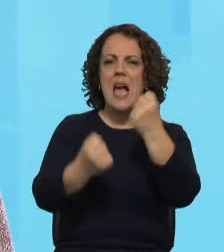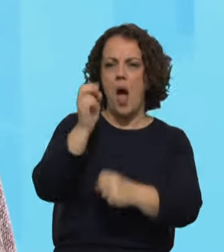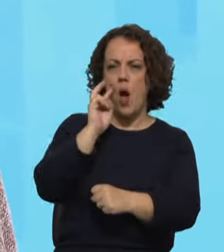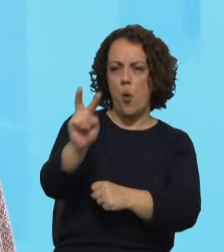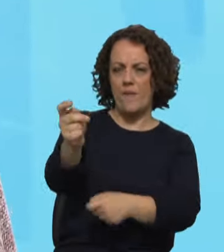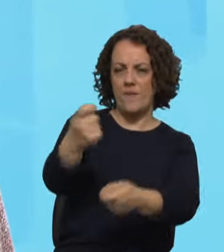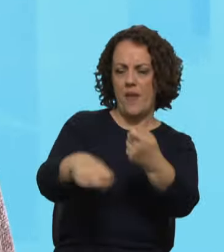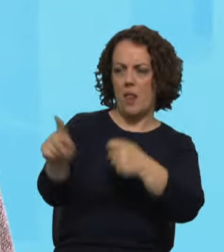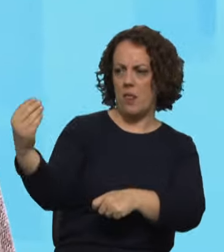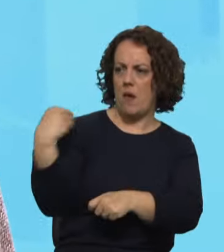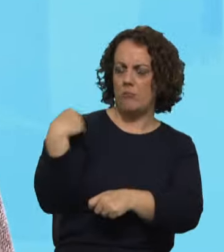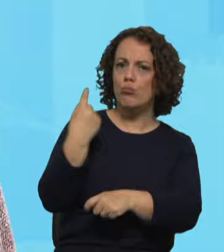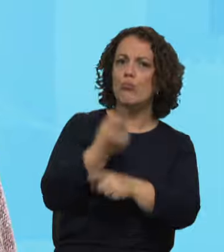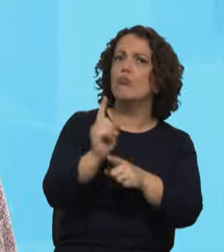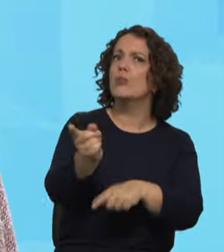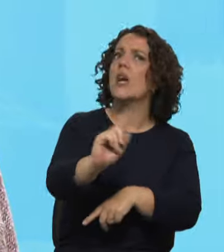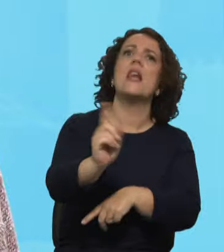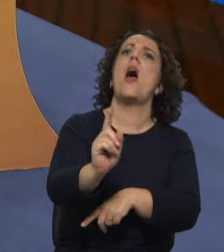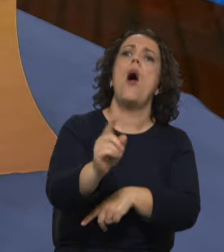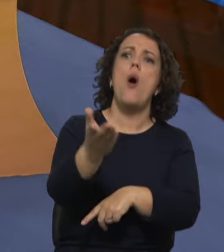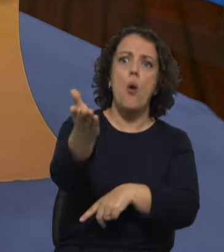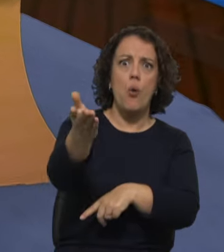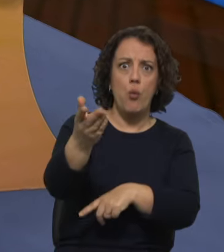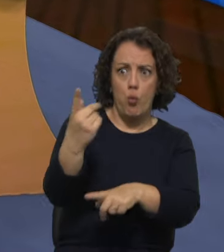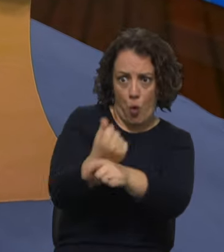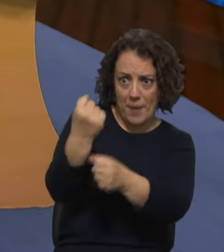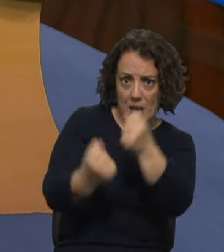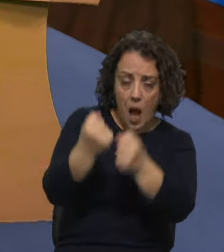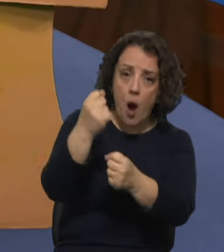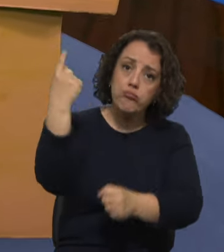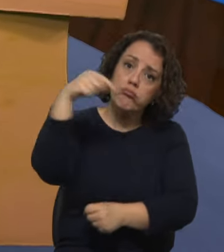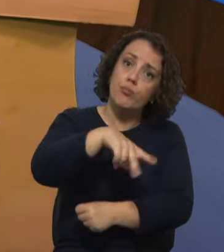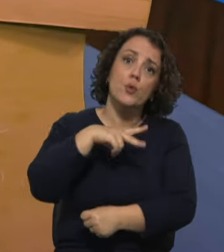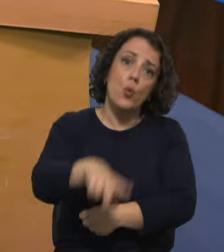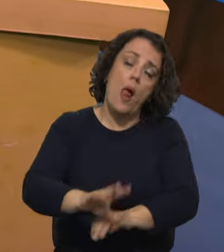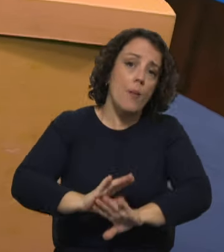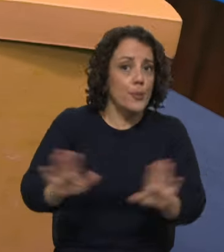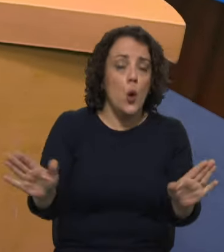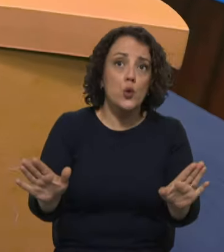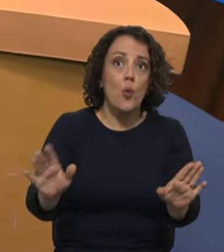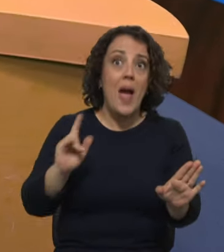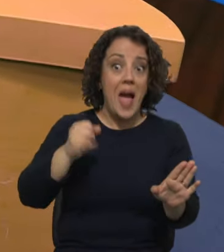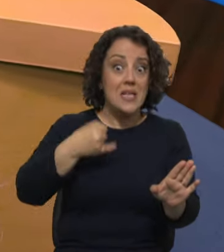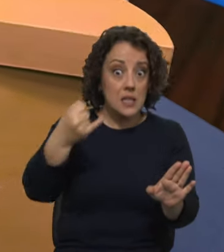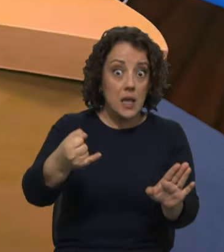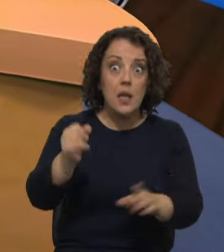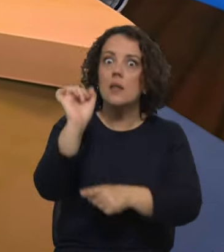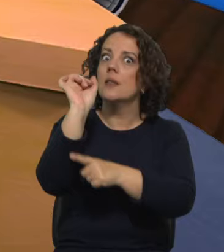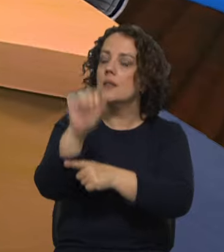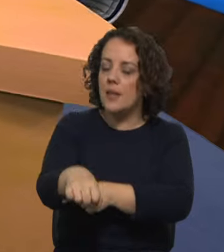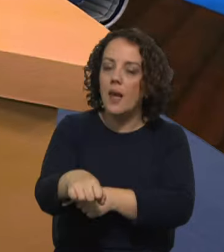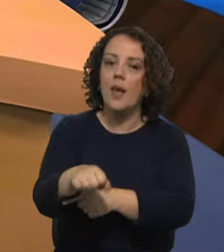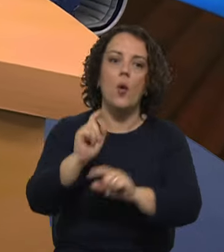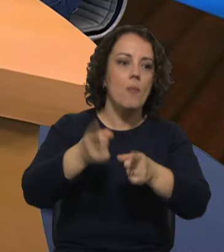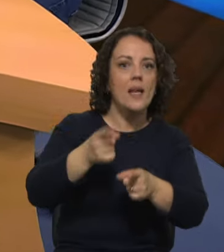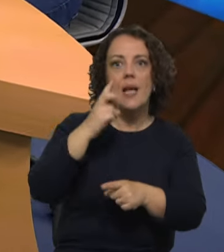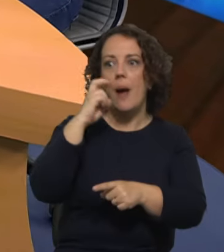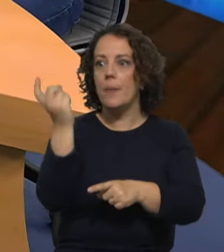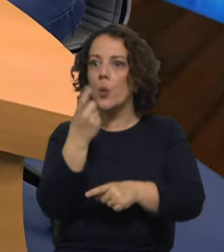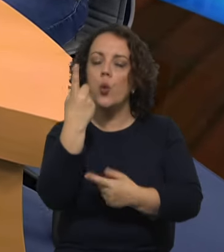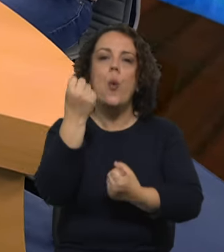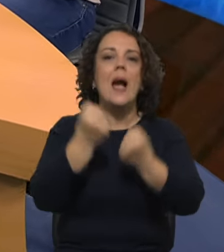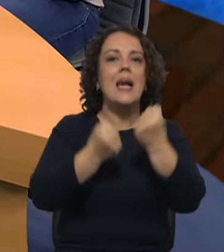diz porque é que não compramos um carro e vamos do carro até Portugal e foi só isto no segundo a seguir estávamos a dizer que sim i a começar à procura de de um carro que